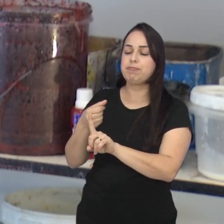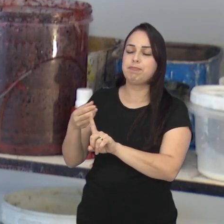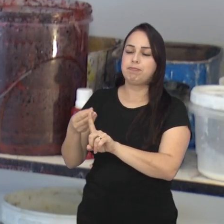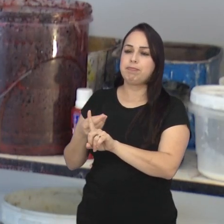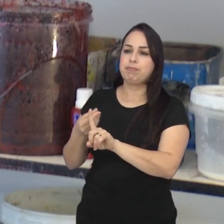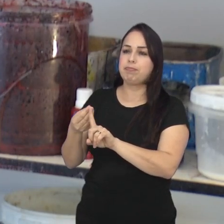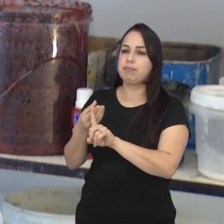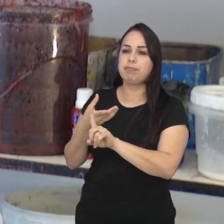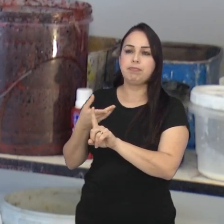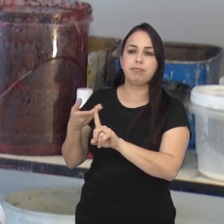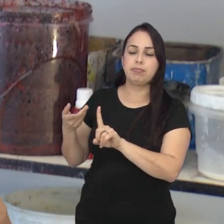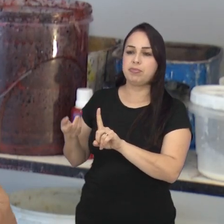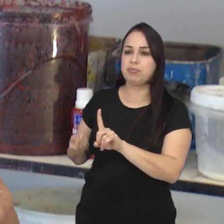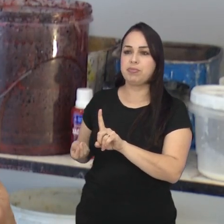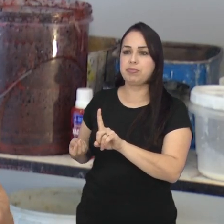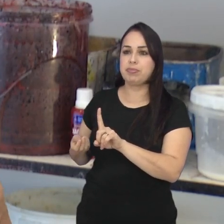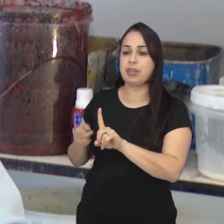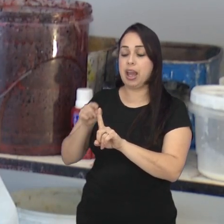procura